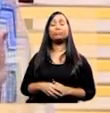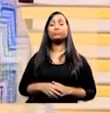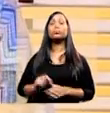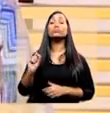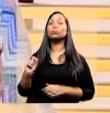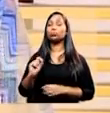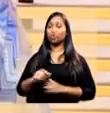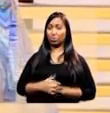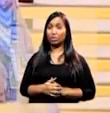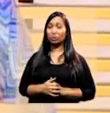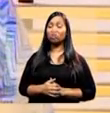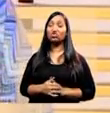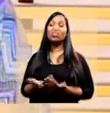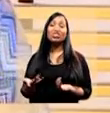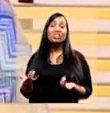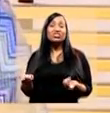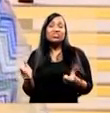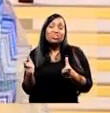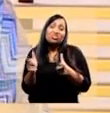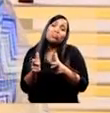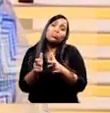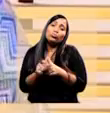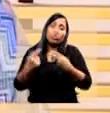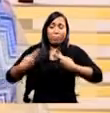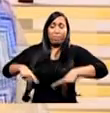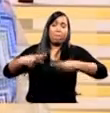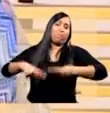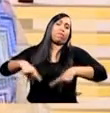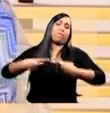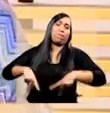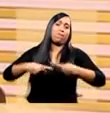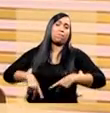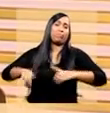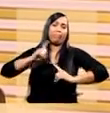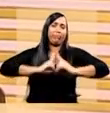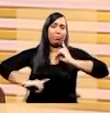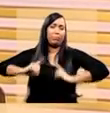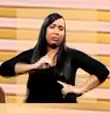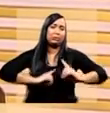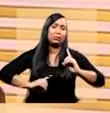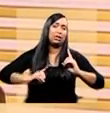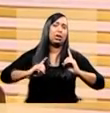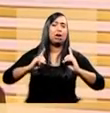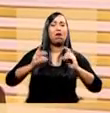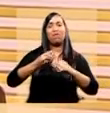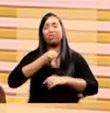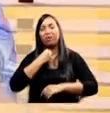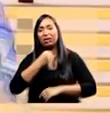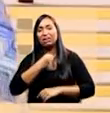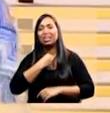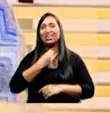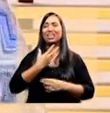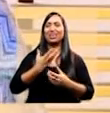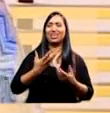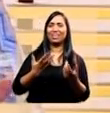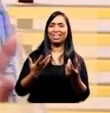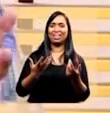de diminuir esse estágio dela de depressão, de fraqueza,